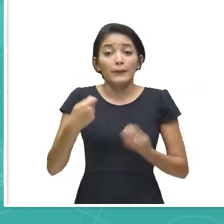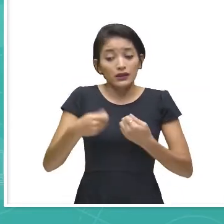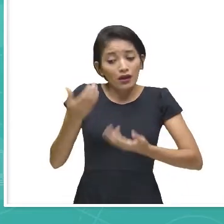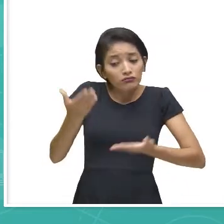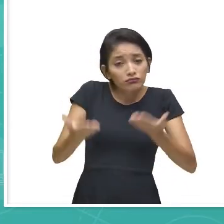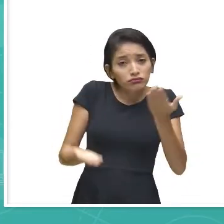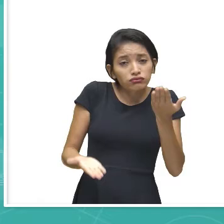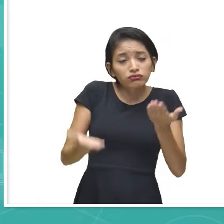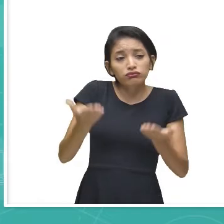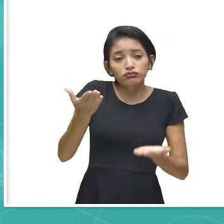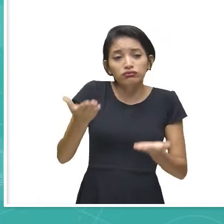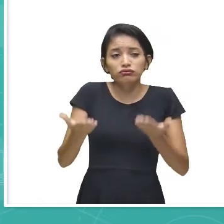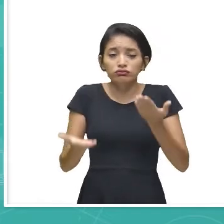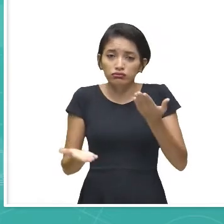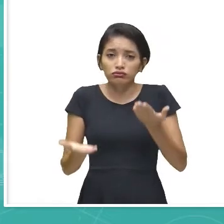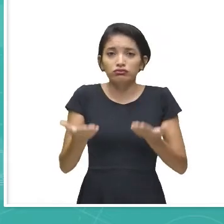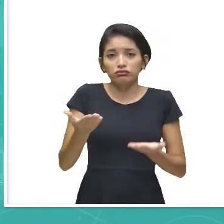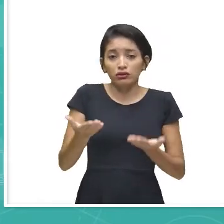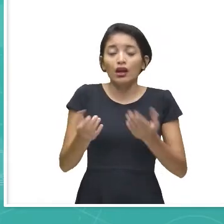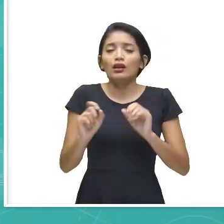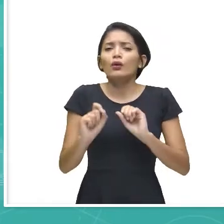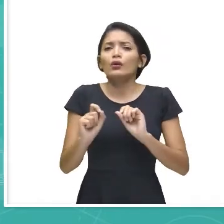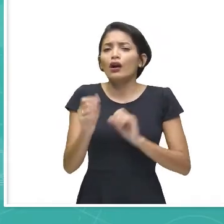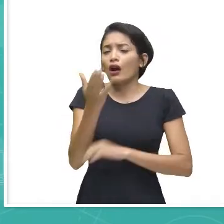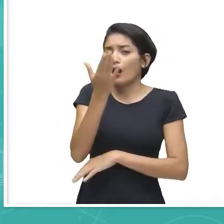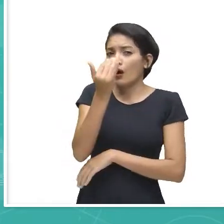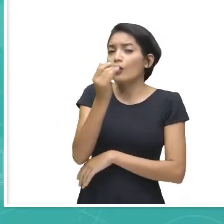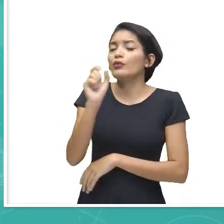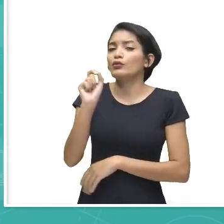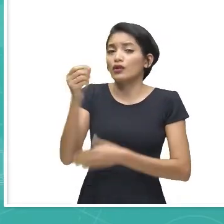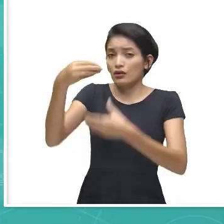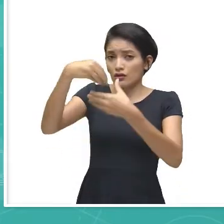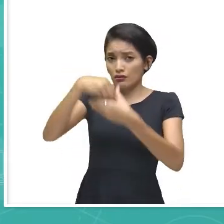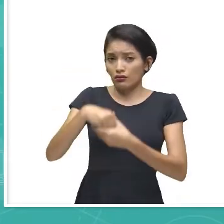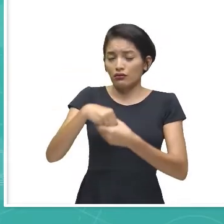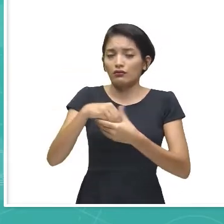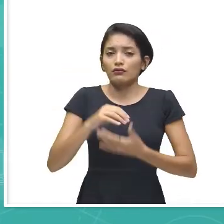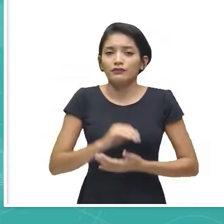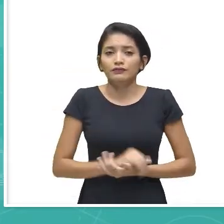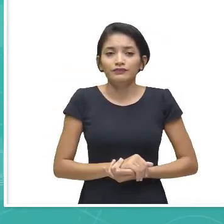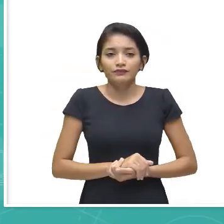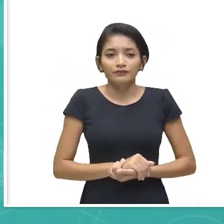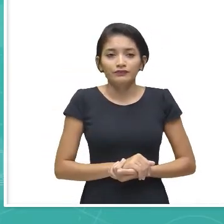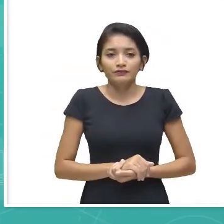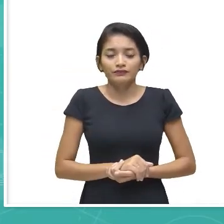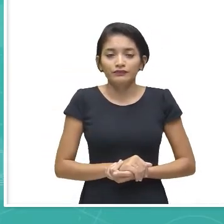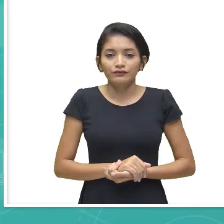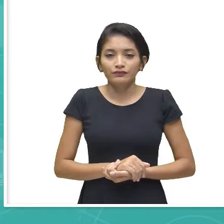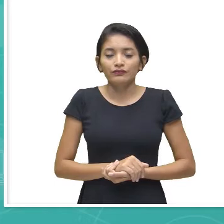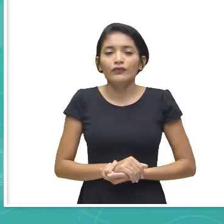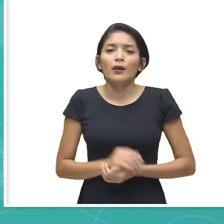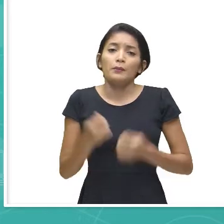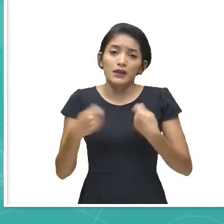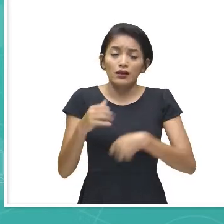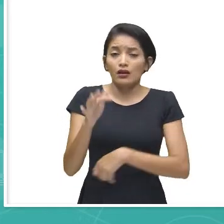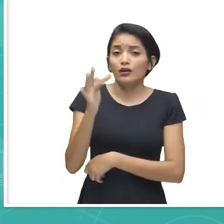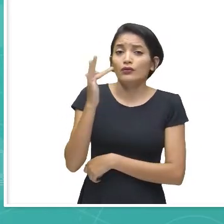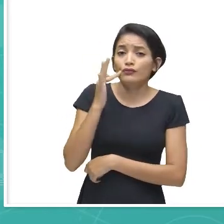exagerar. Então, a alimentação dele vai ser composta mais pelo quê? Podemos prosseguir? Por